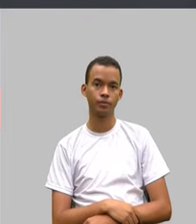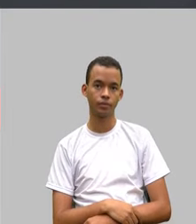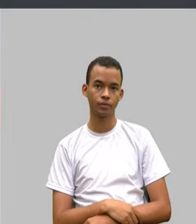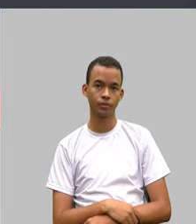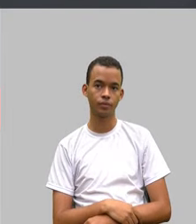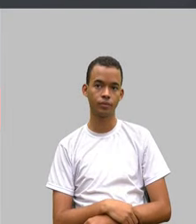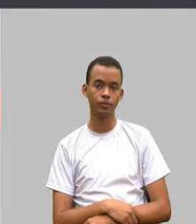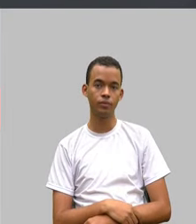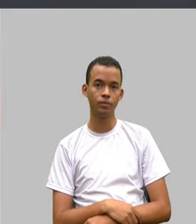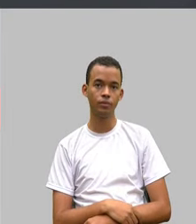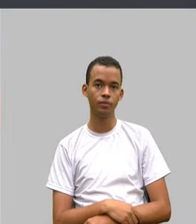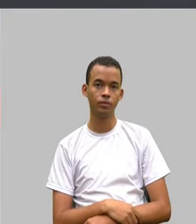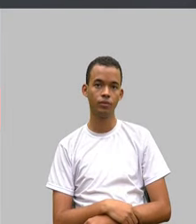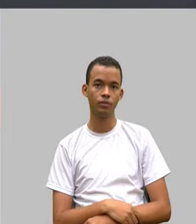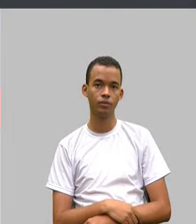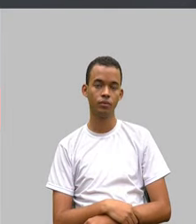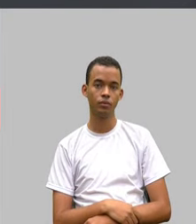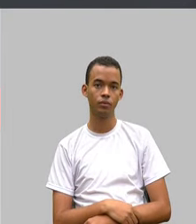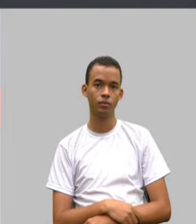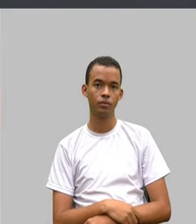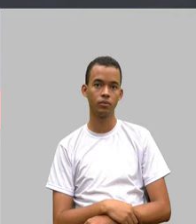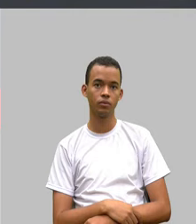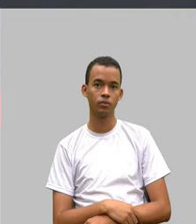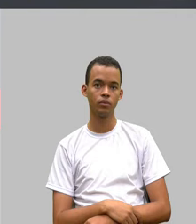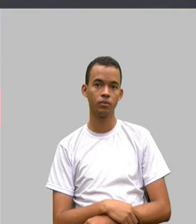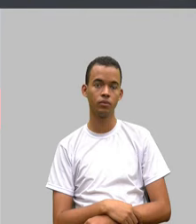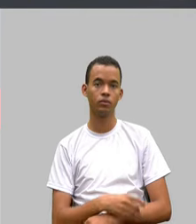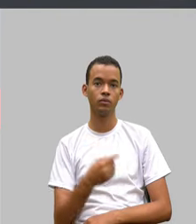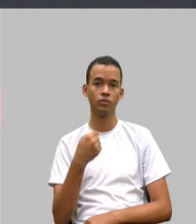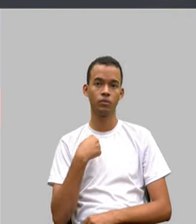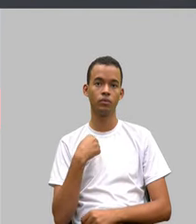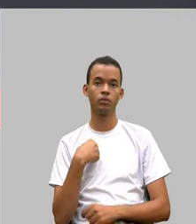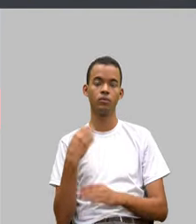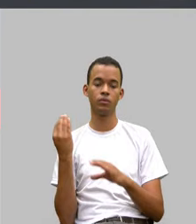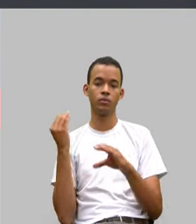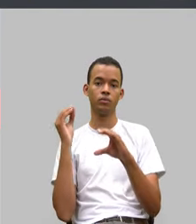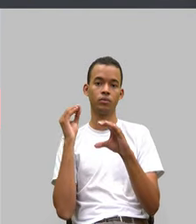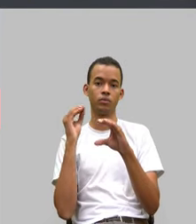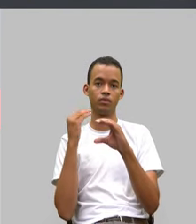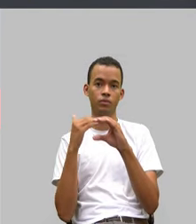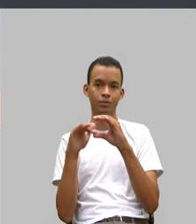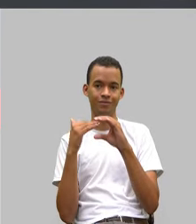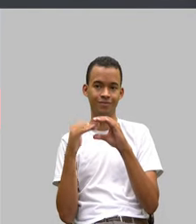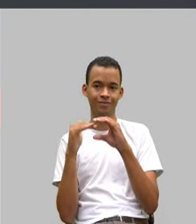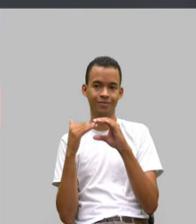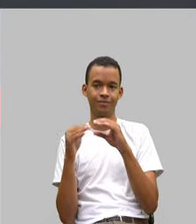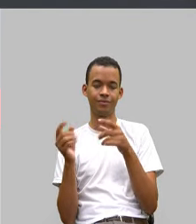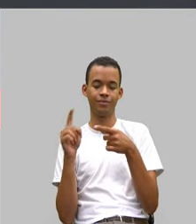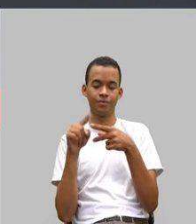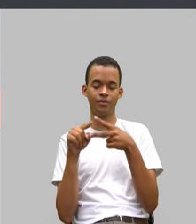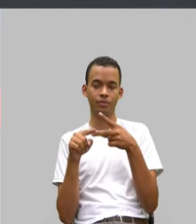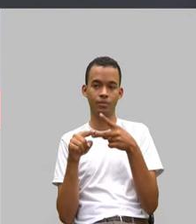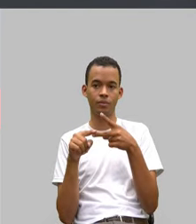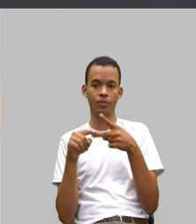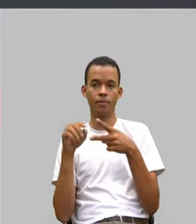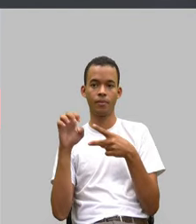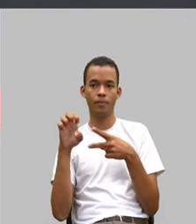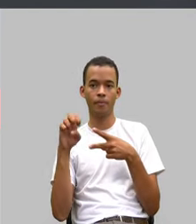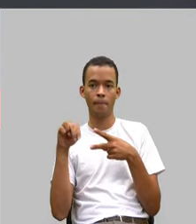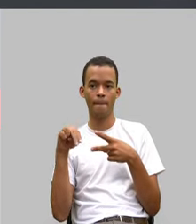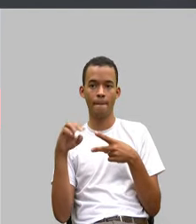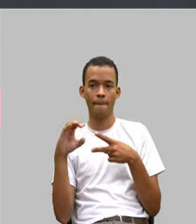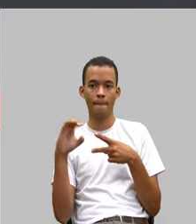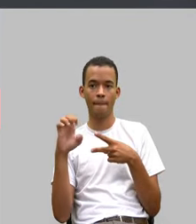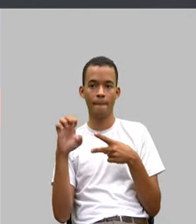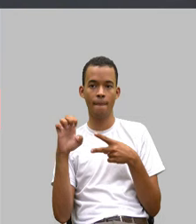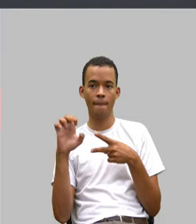e-mail tudo sobre a encefalite viral por herpes e tudo sobre a epilepsia refratária E aí Comecei